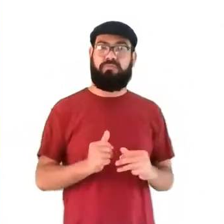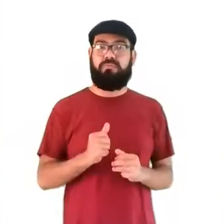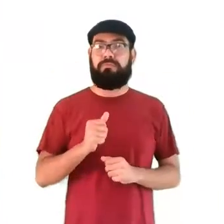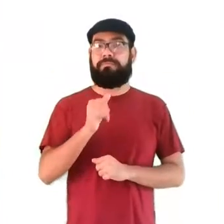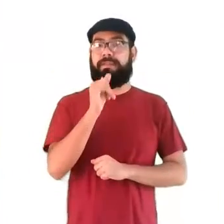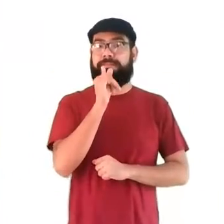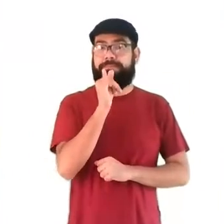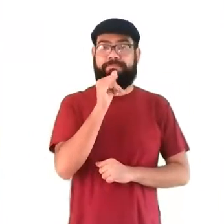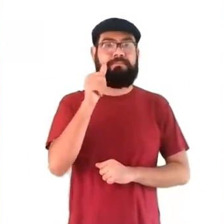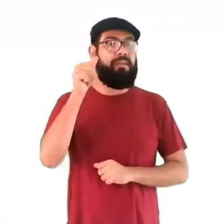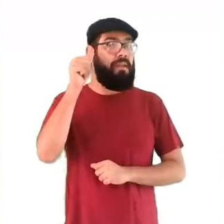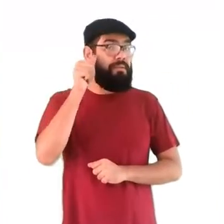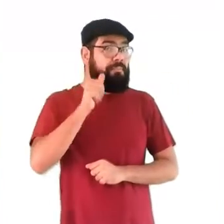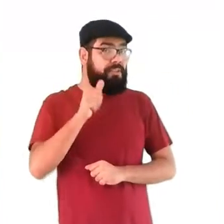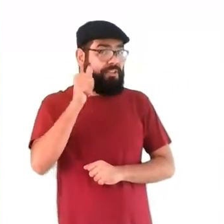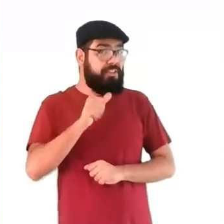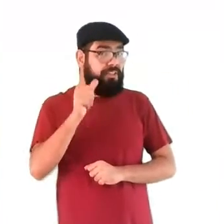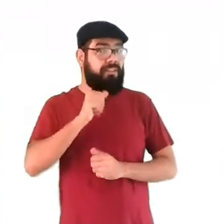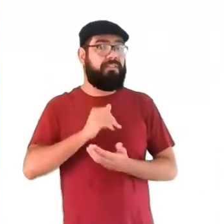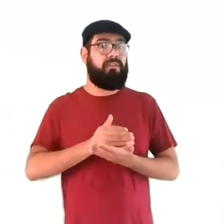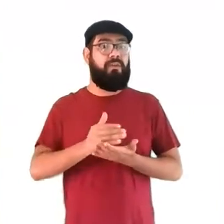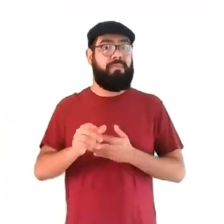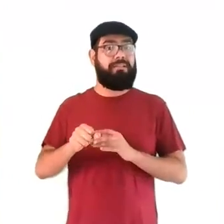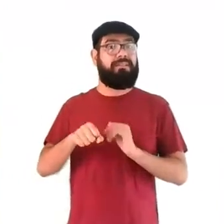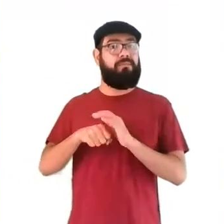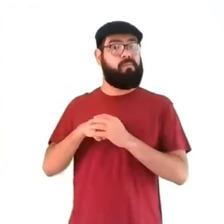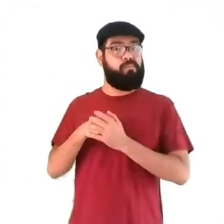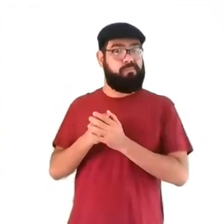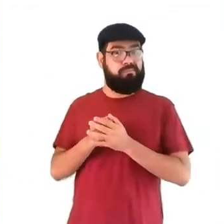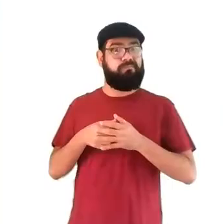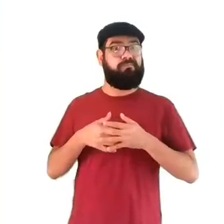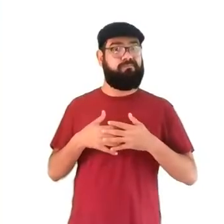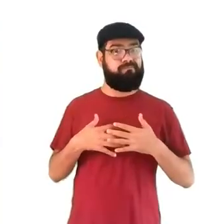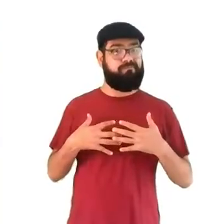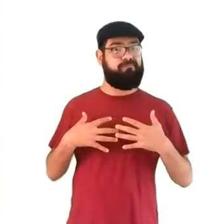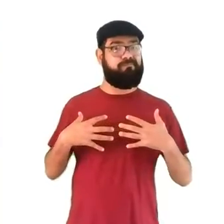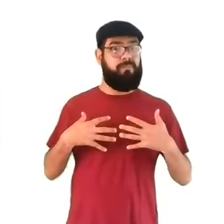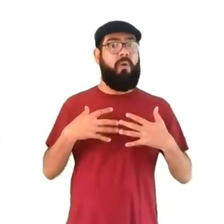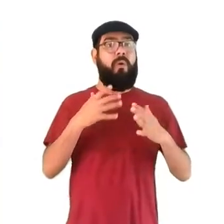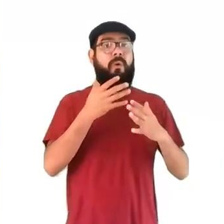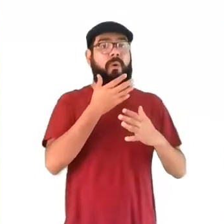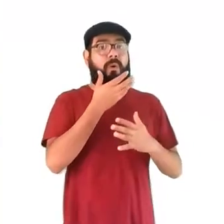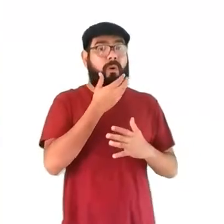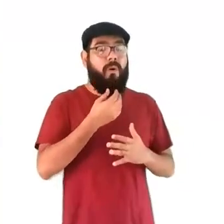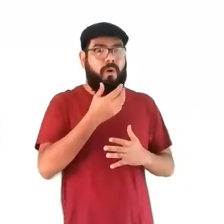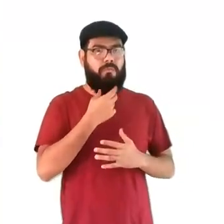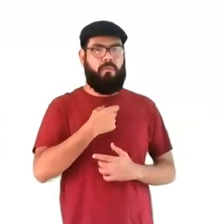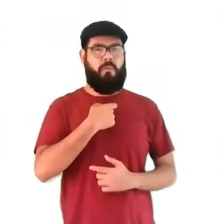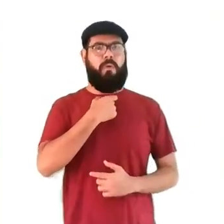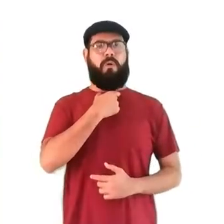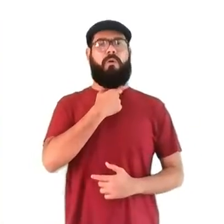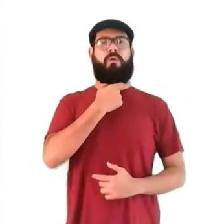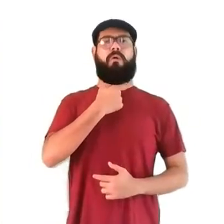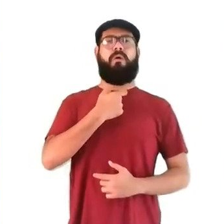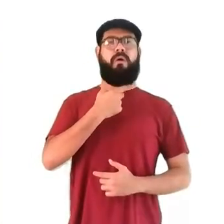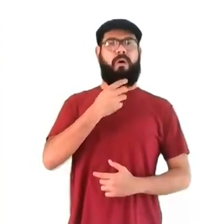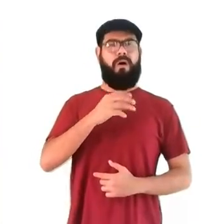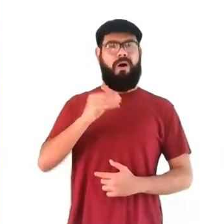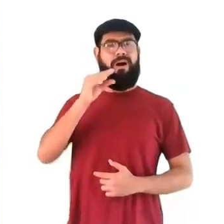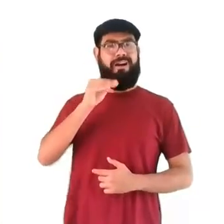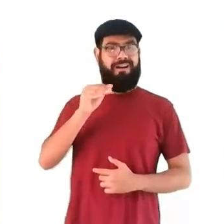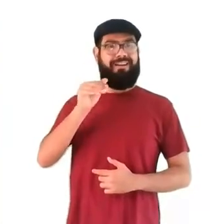criar seios, né? Os meninos vão ficar com a voz mais grossa. Nos dois vai ter a questão dos